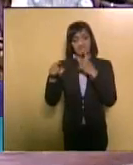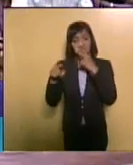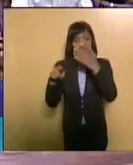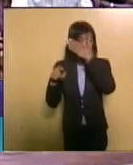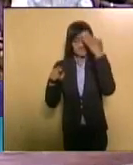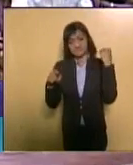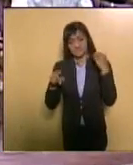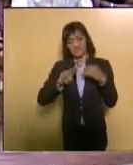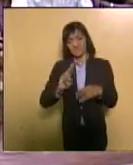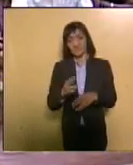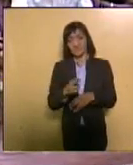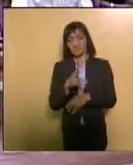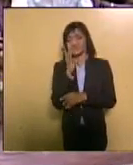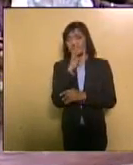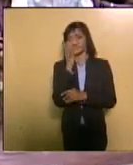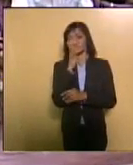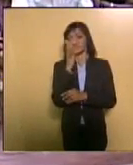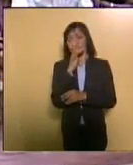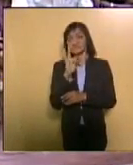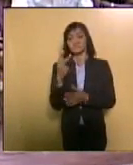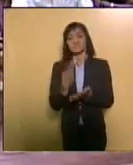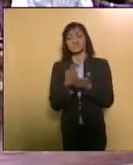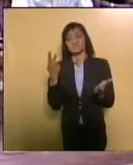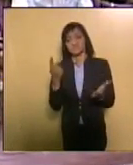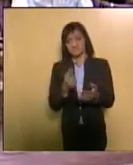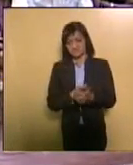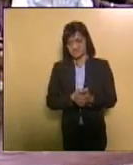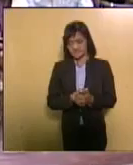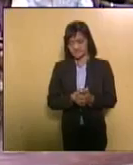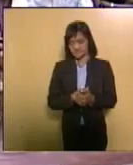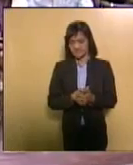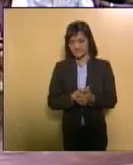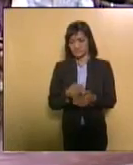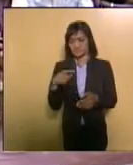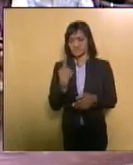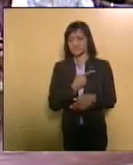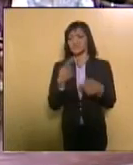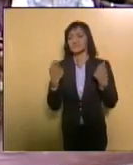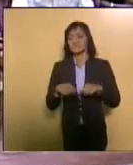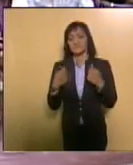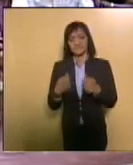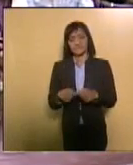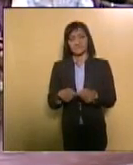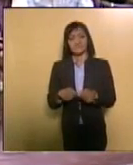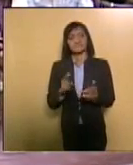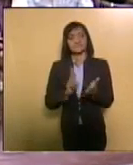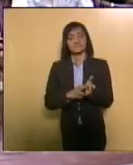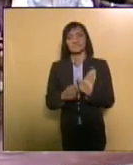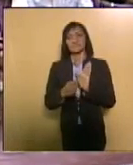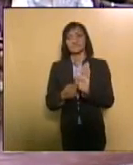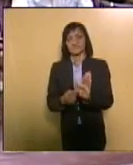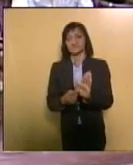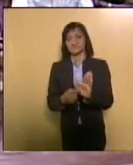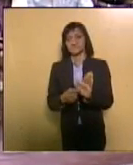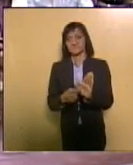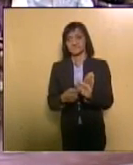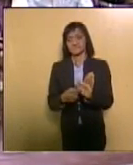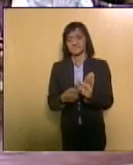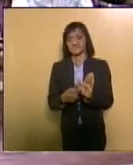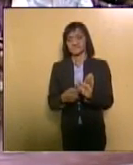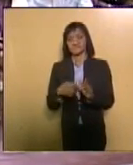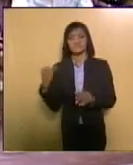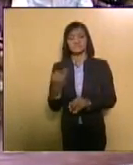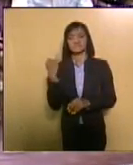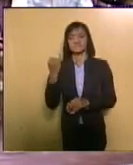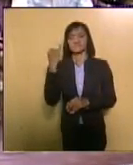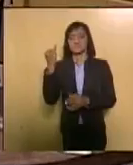ou ignora esses Fatos e aí eu acho que é um outro ponto que a gente precisa trazer para falar inclusive da importância